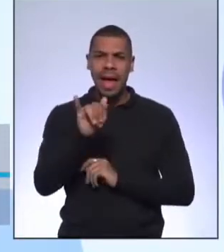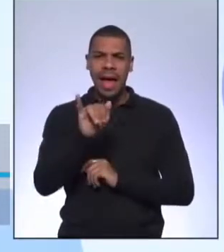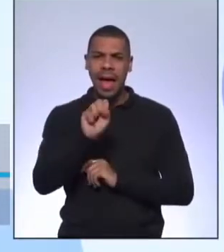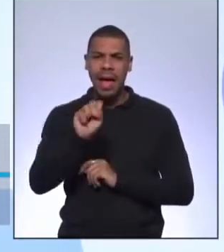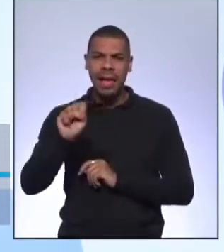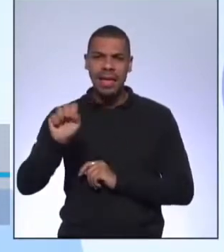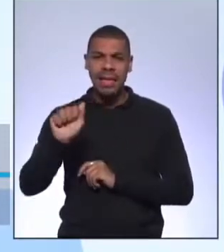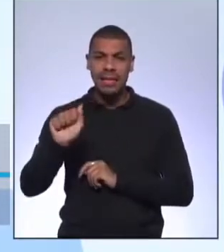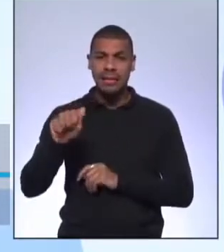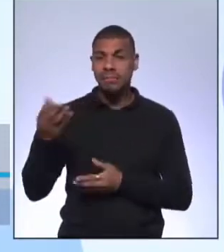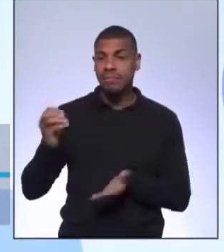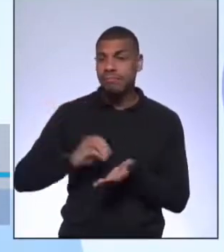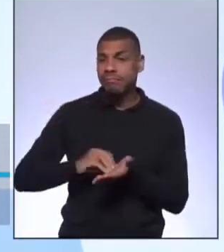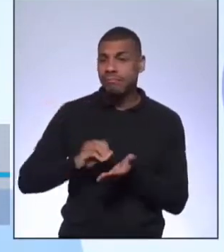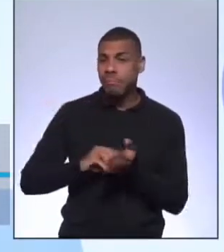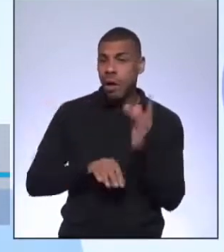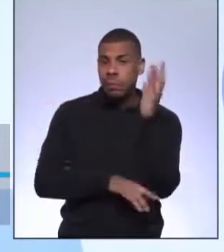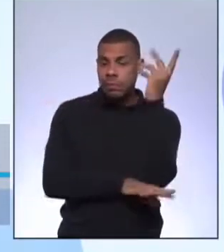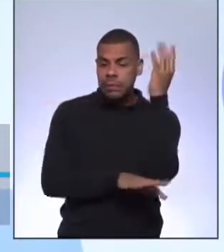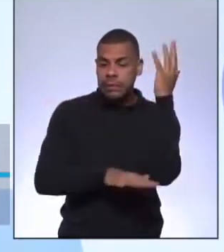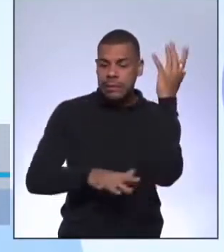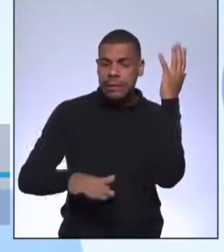mas não escreveu a região, professor.